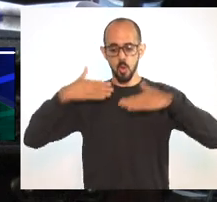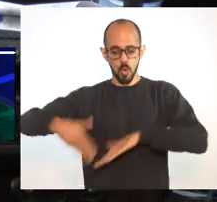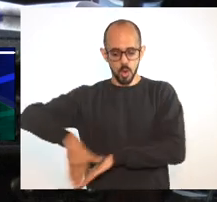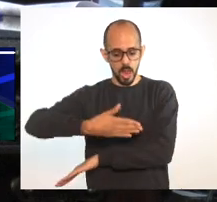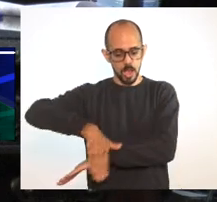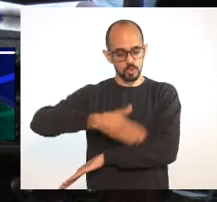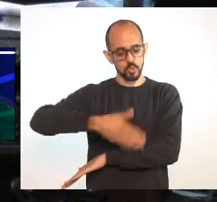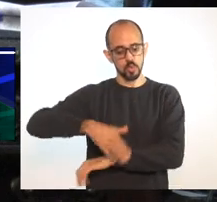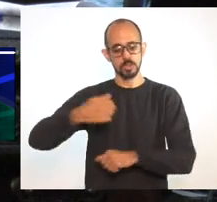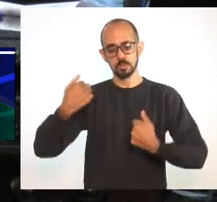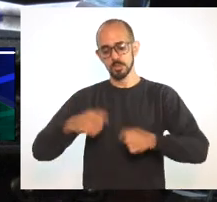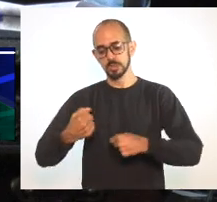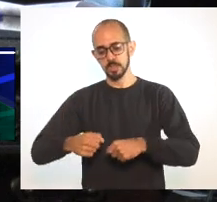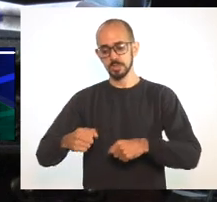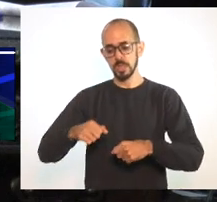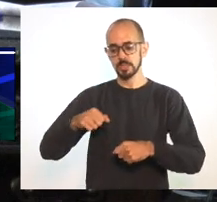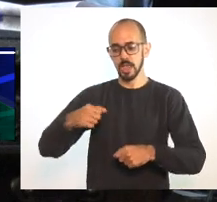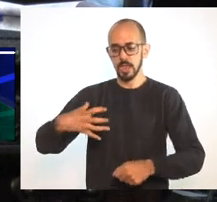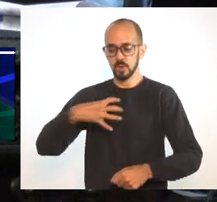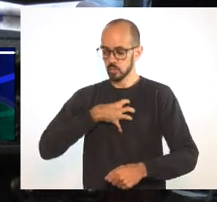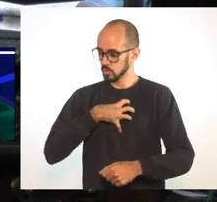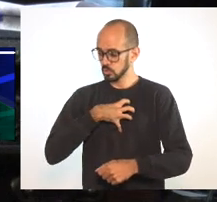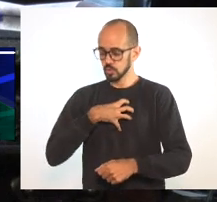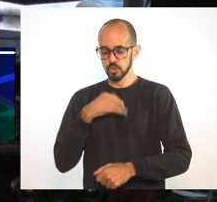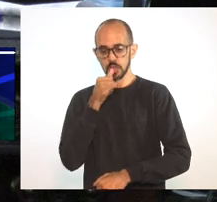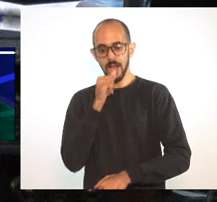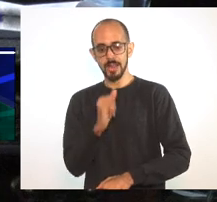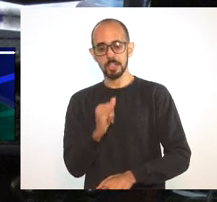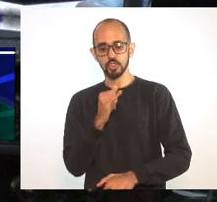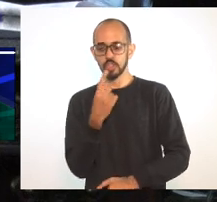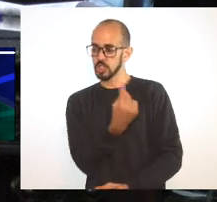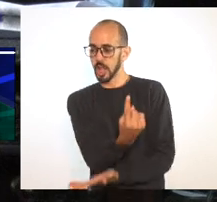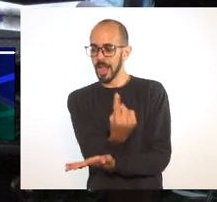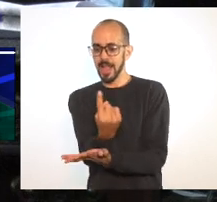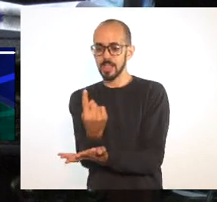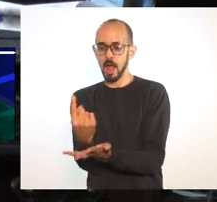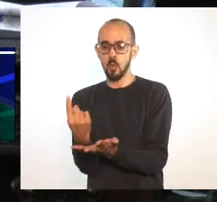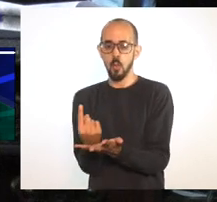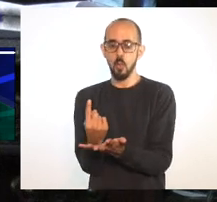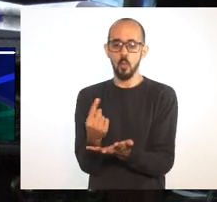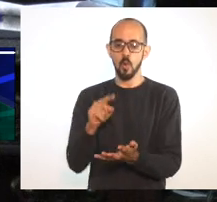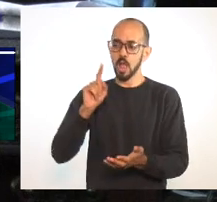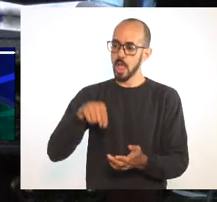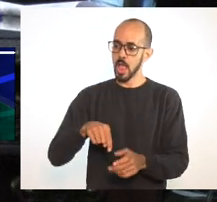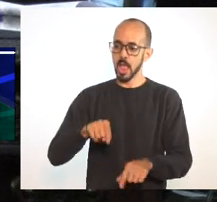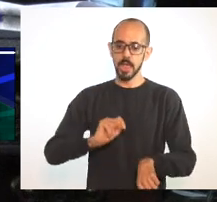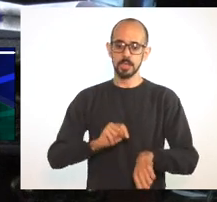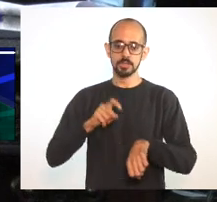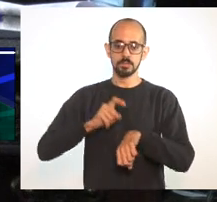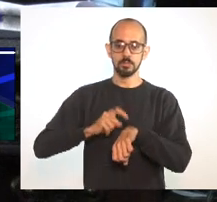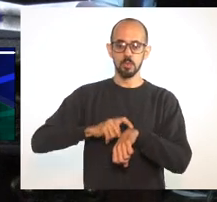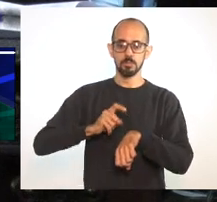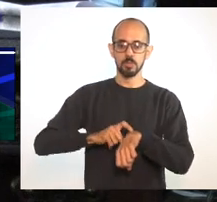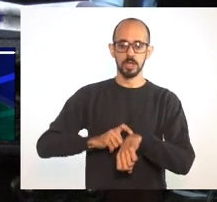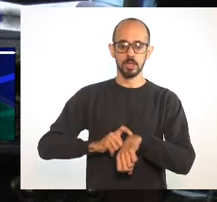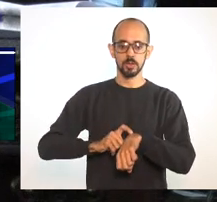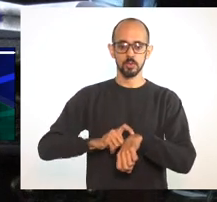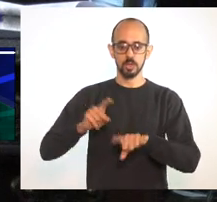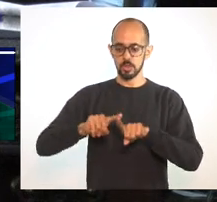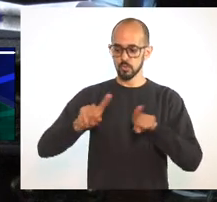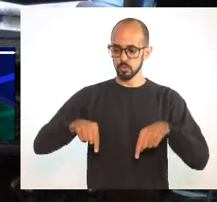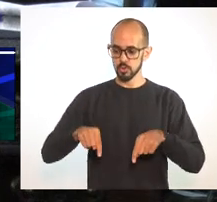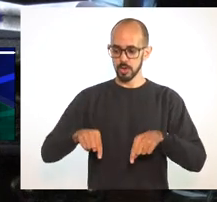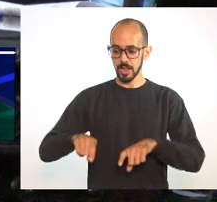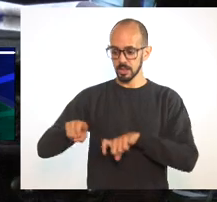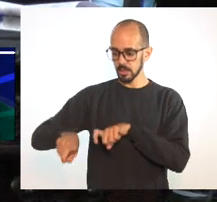termômetro, pois nossa força está na capacidade de mobilizar as mulheres trabalhadoras do campo e da